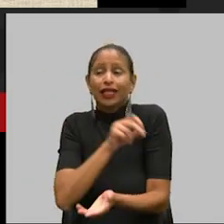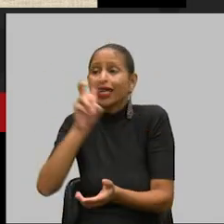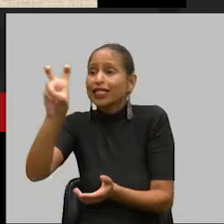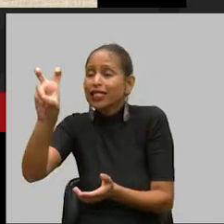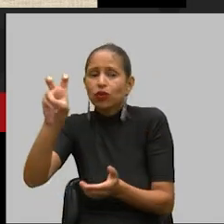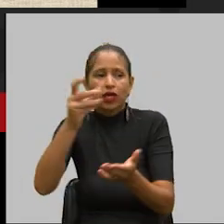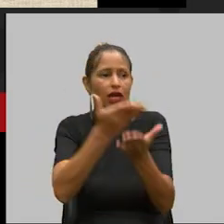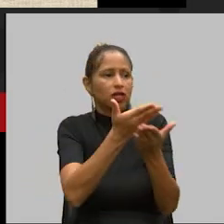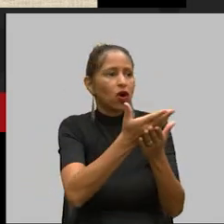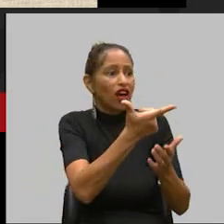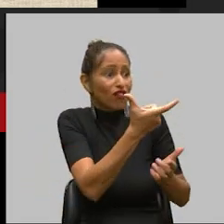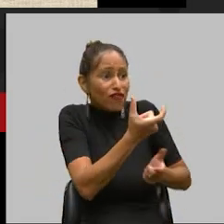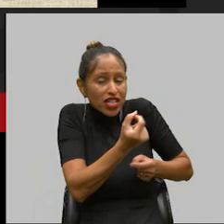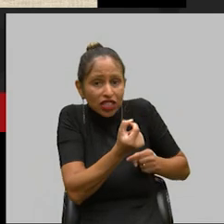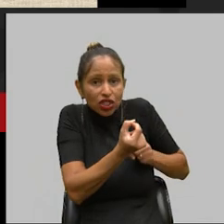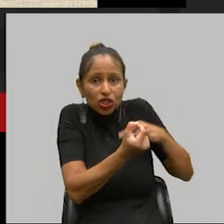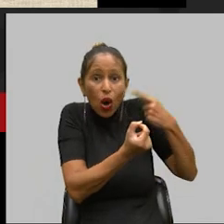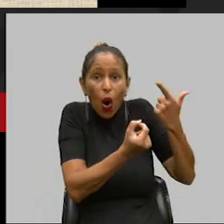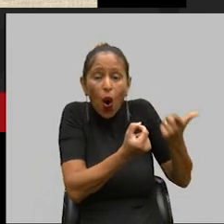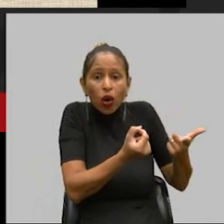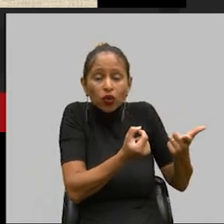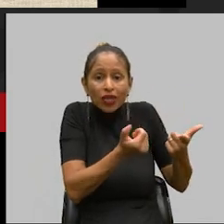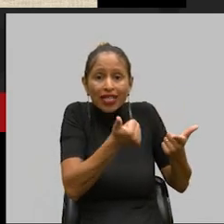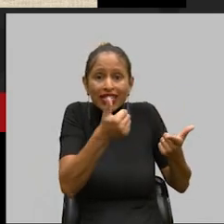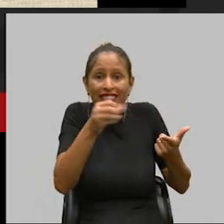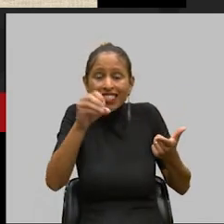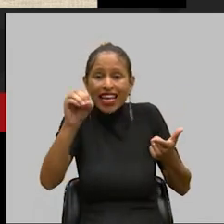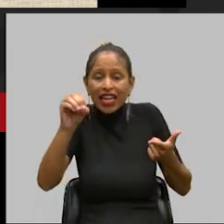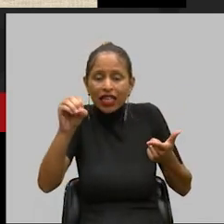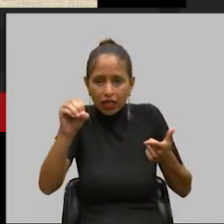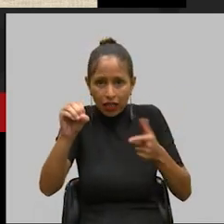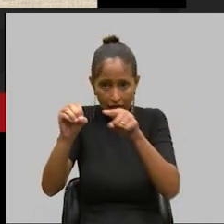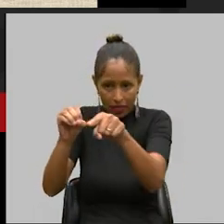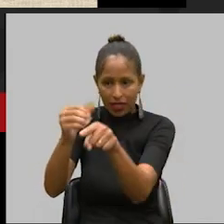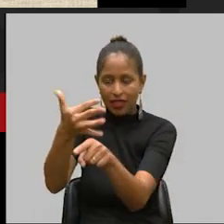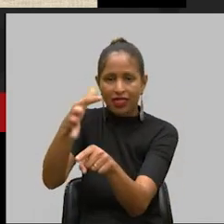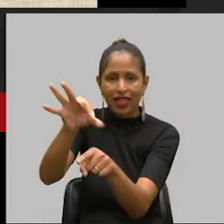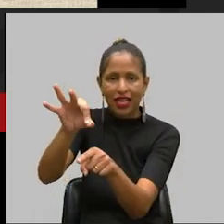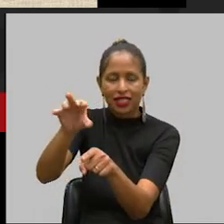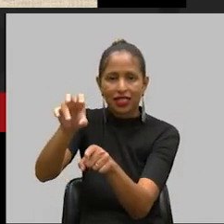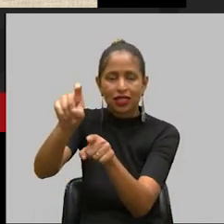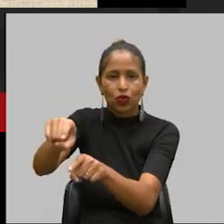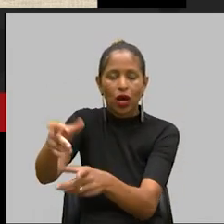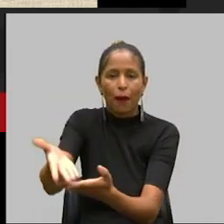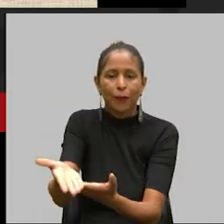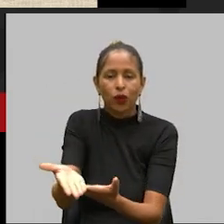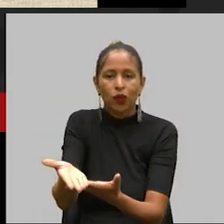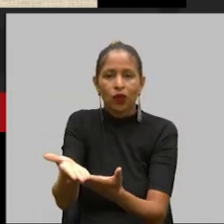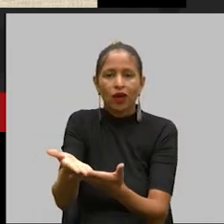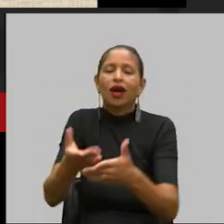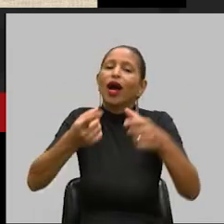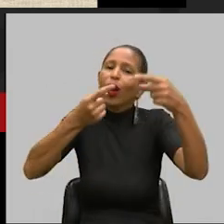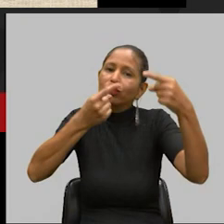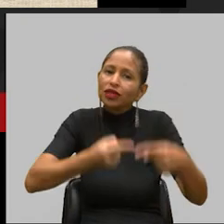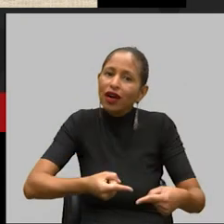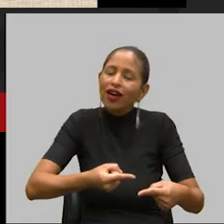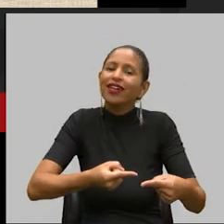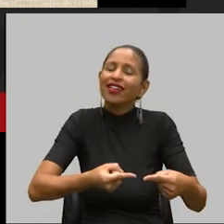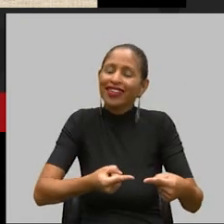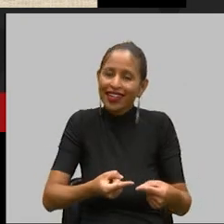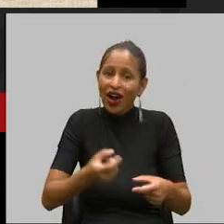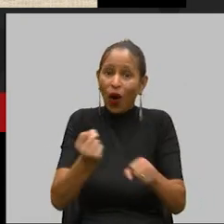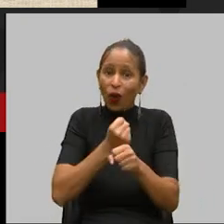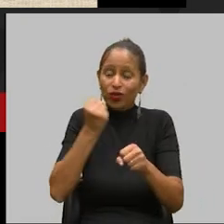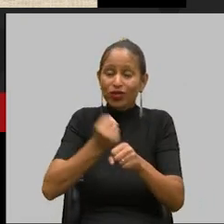escola 20 no outro tem 100 alunos só tem 10 do Campo né Então esse é um Desafio que a gente tem para construir